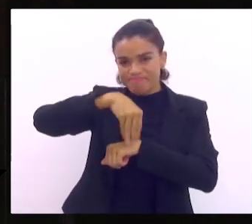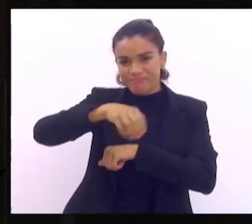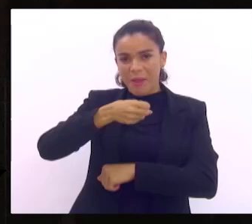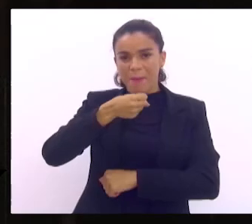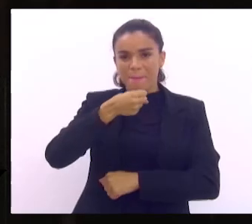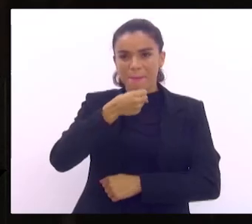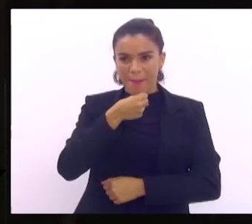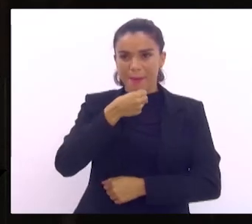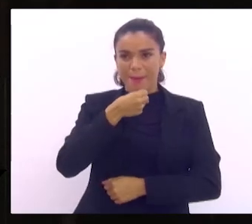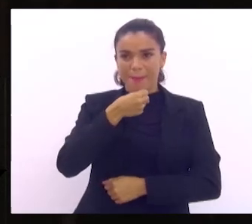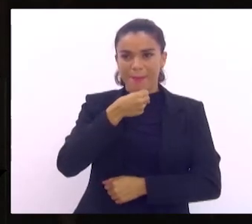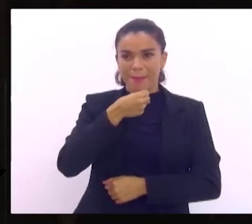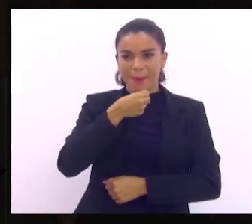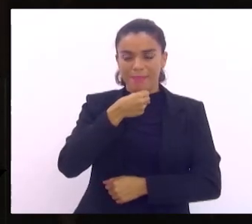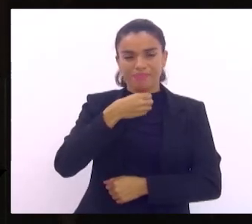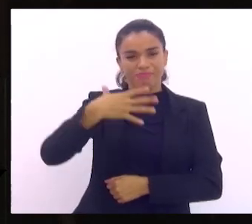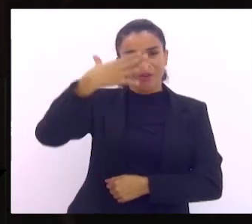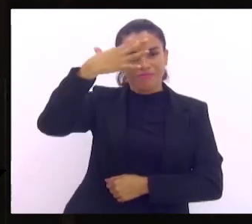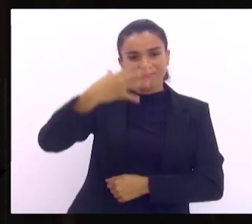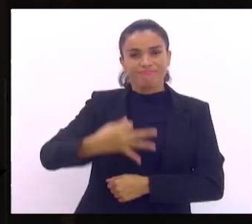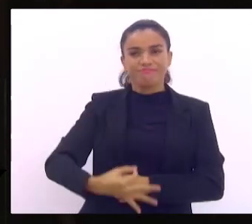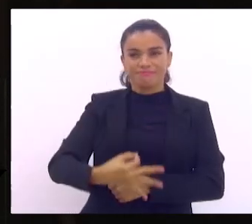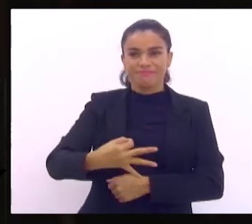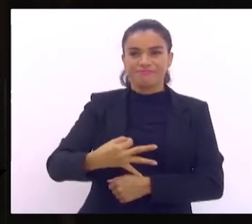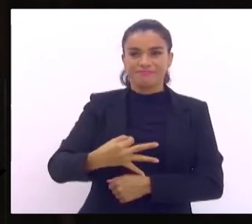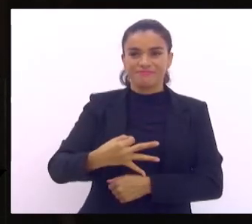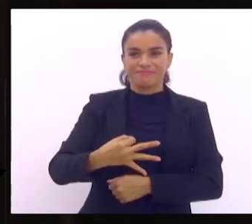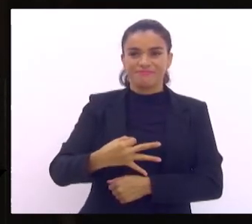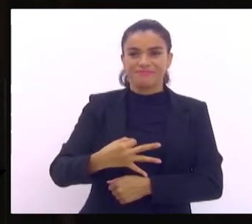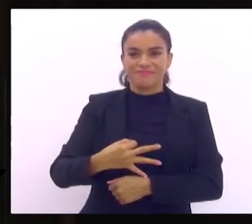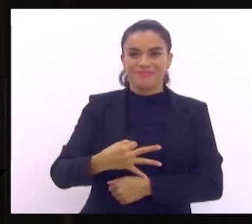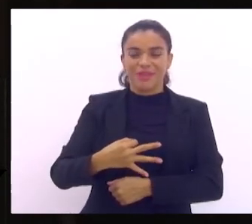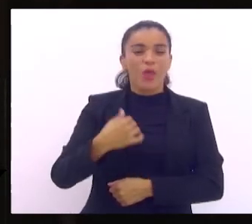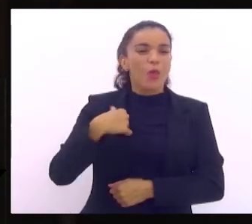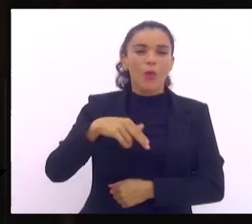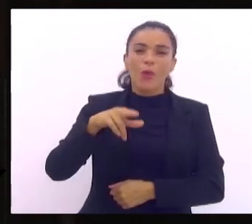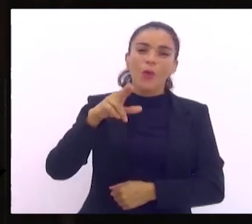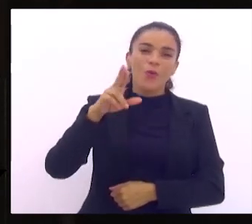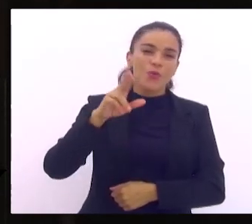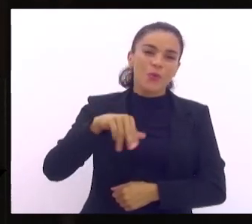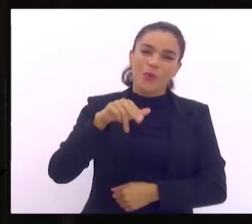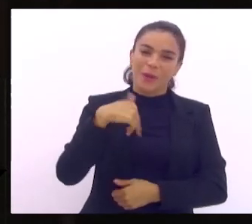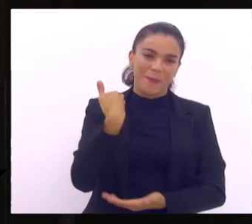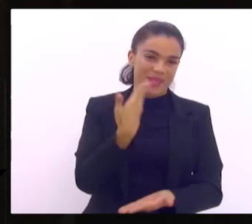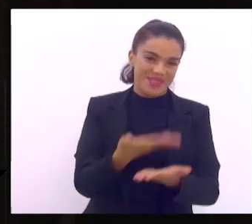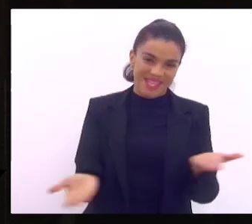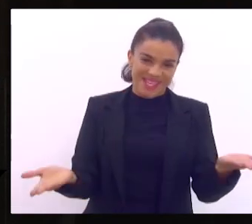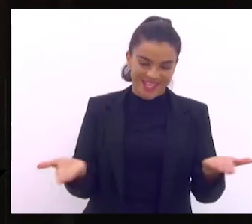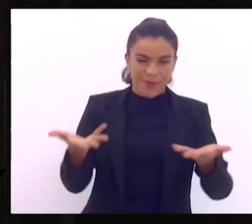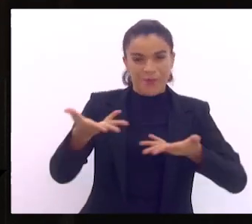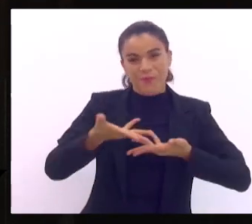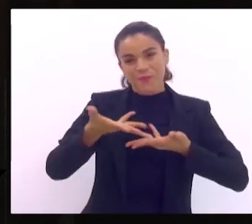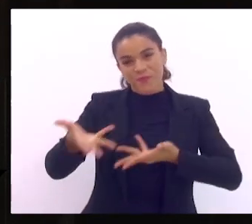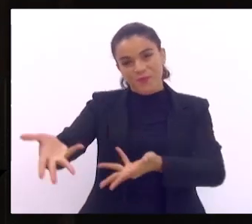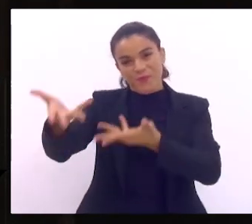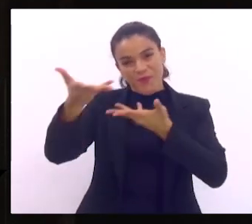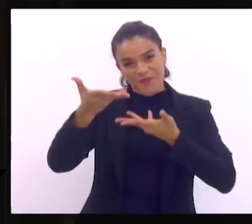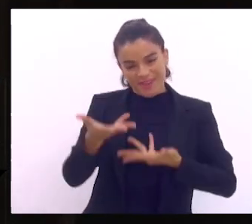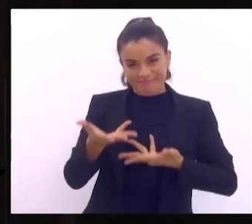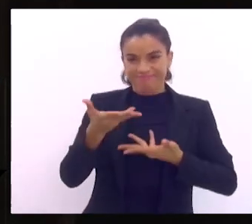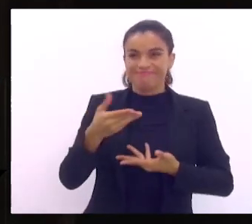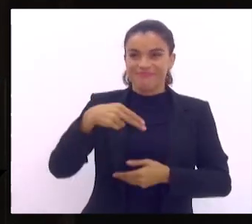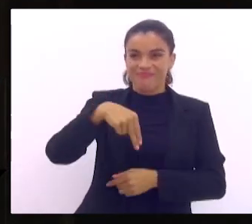e vim com a certeza que eu jamais negaria um convite do professor Nelson Rocha, o